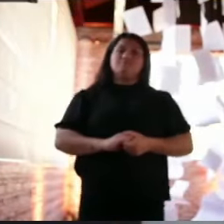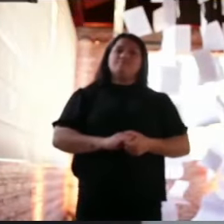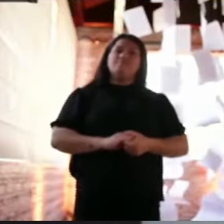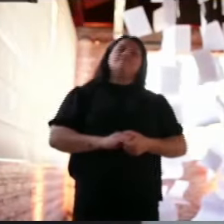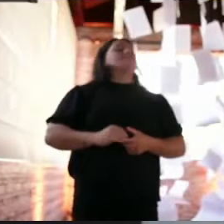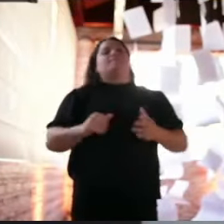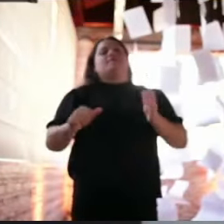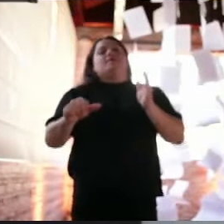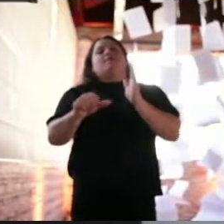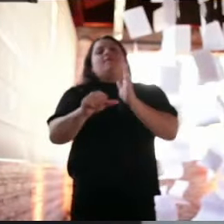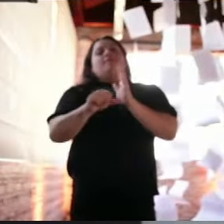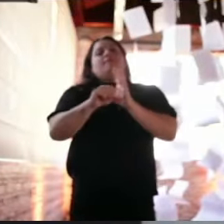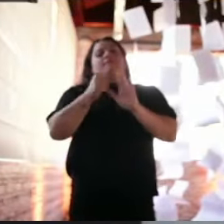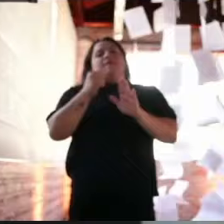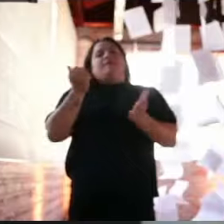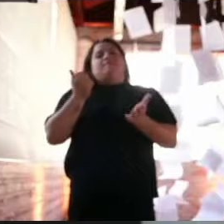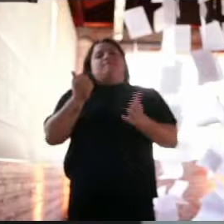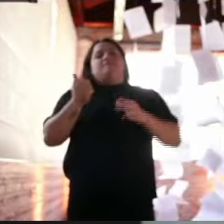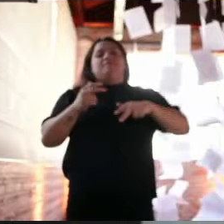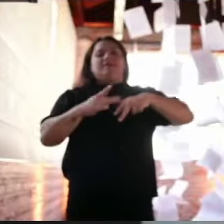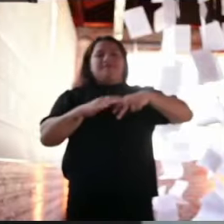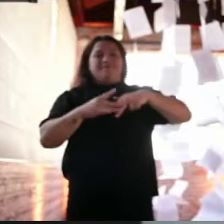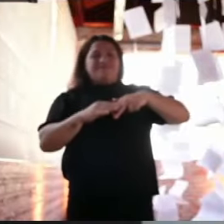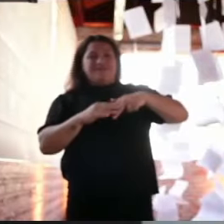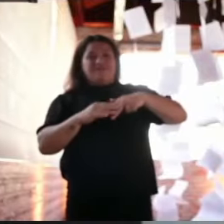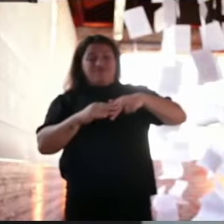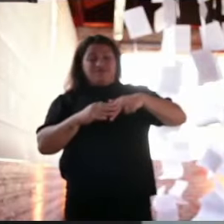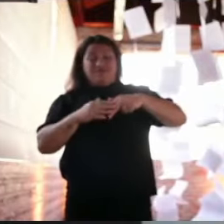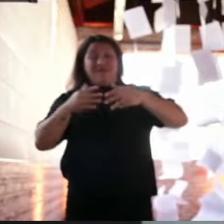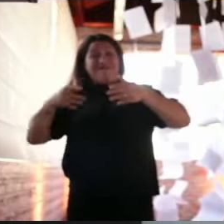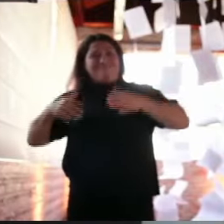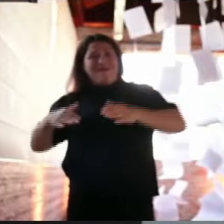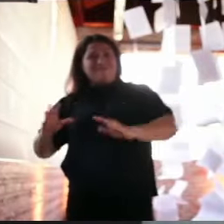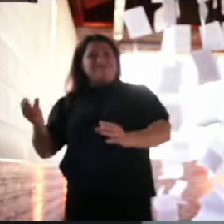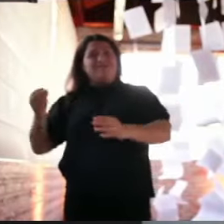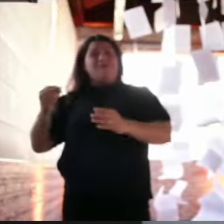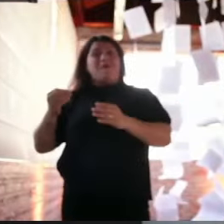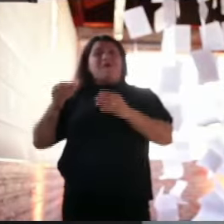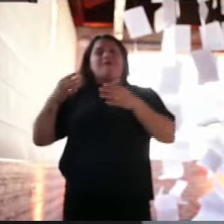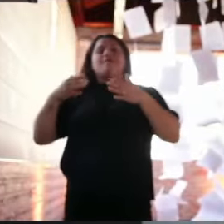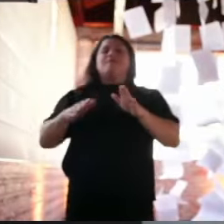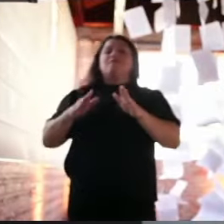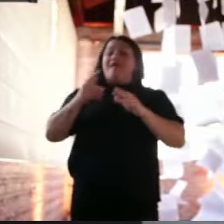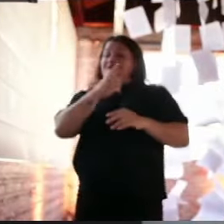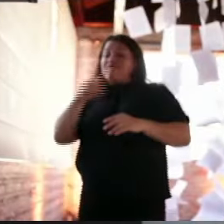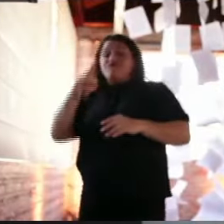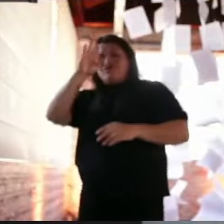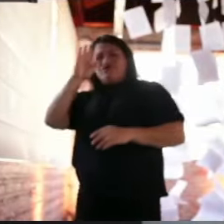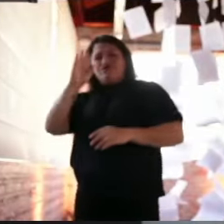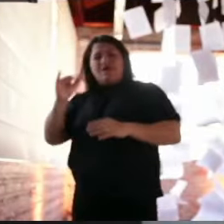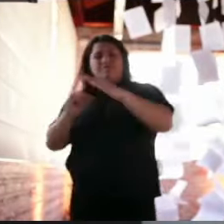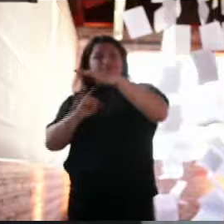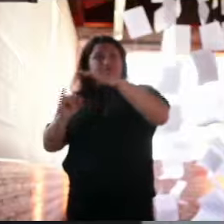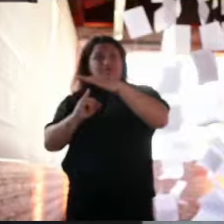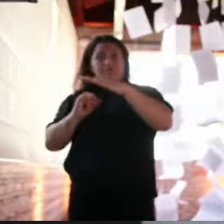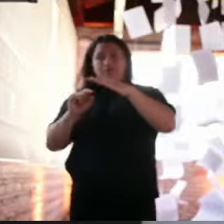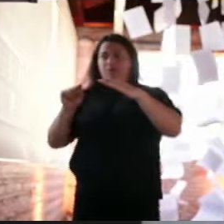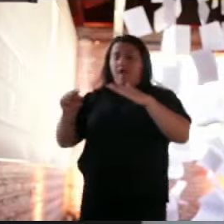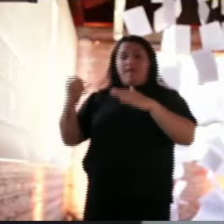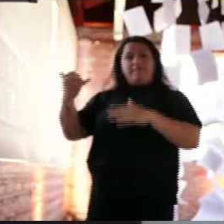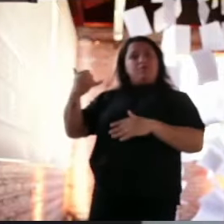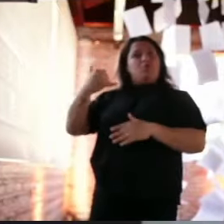paciente foi a mulher que foi criada integralmente numa instituição e ali que a minha cabeça pirou eu pirei quando eu vi o